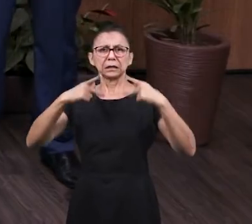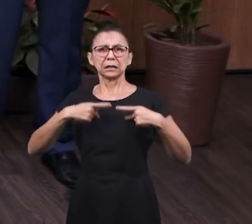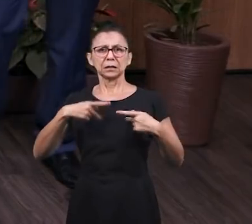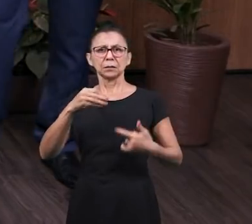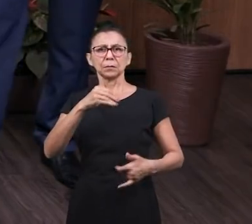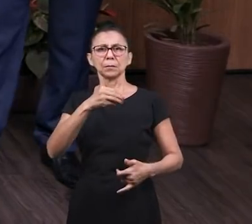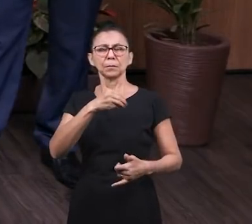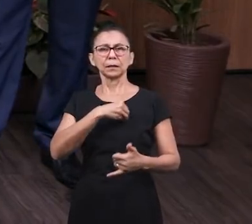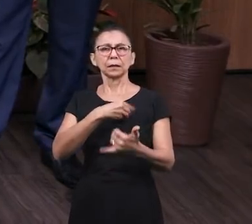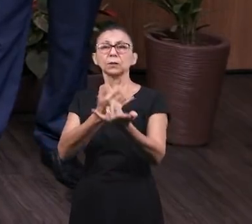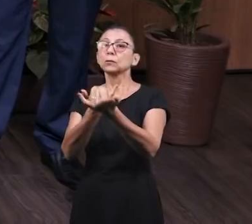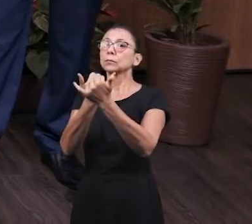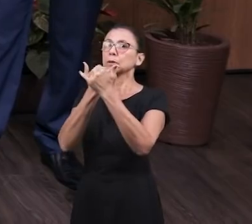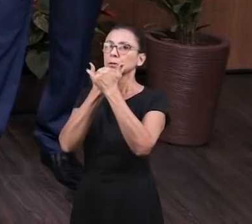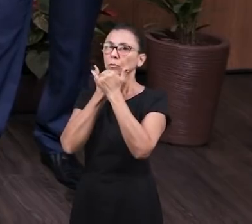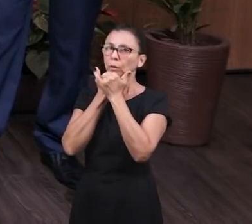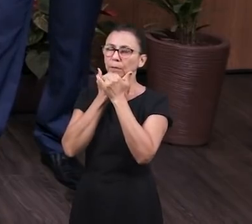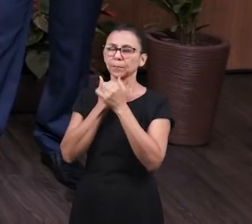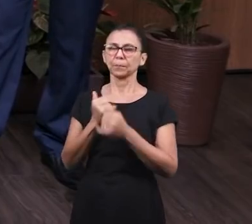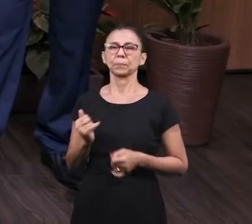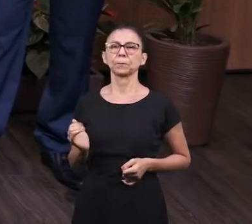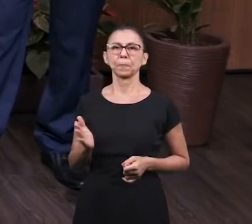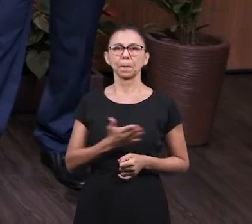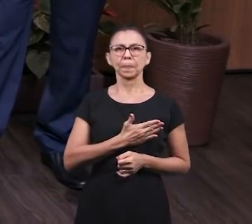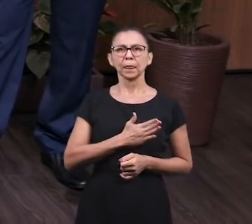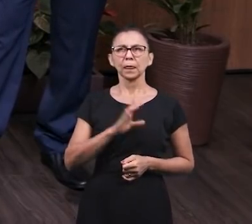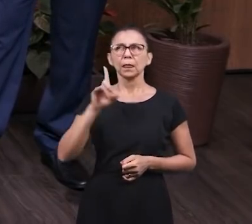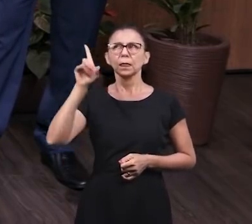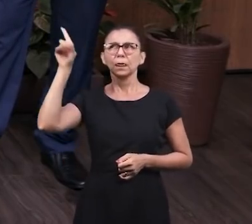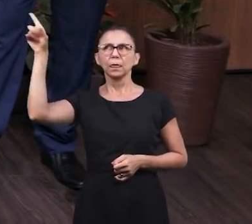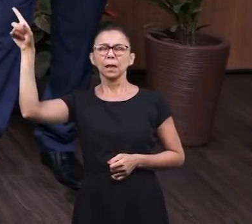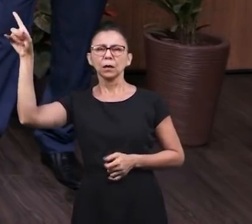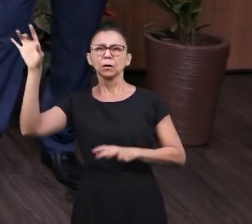de salvação de Deus para o homem,